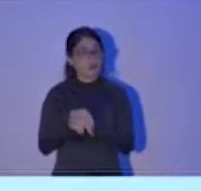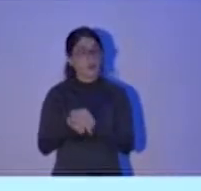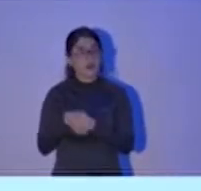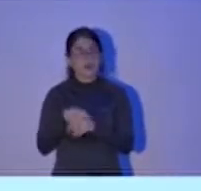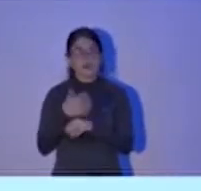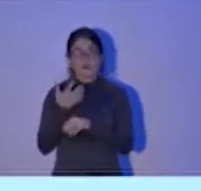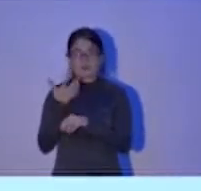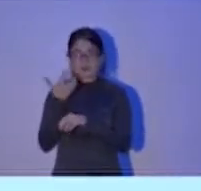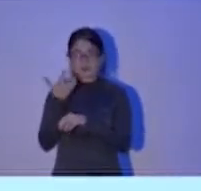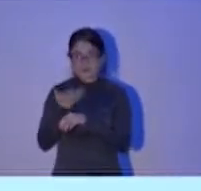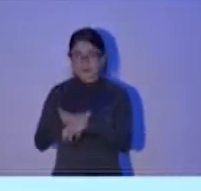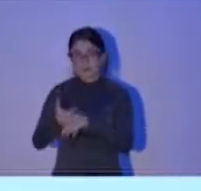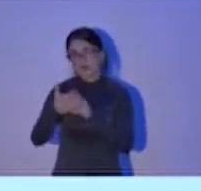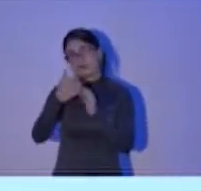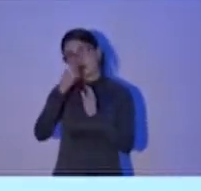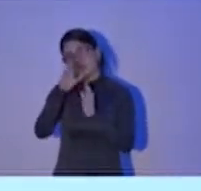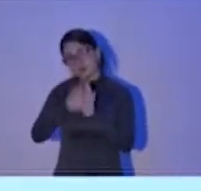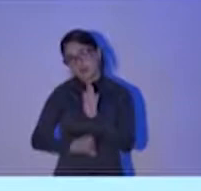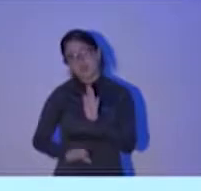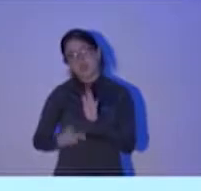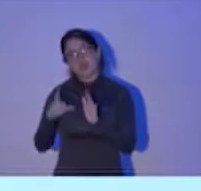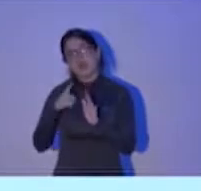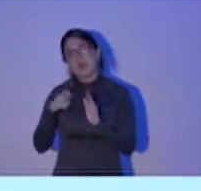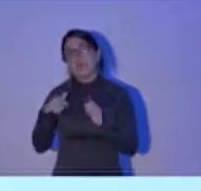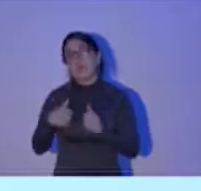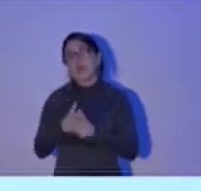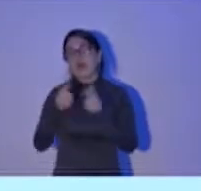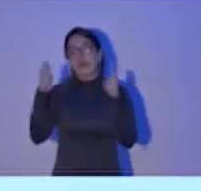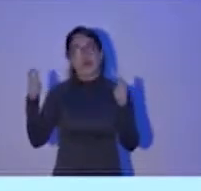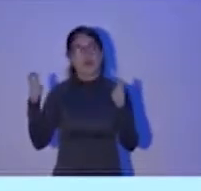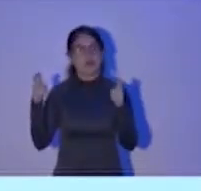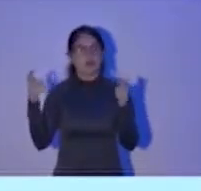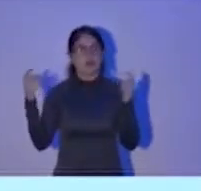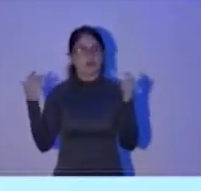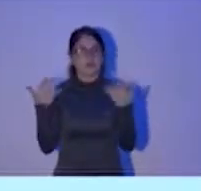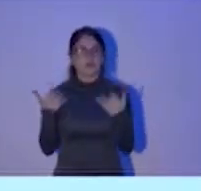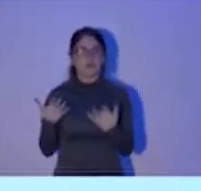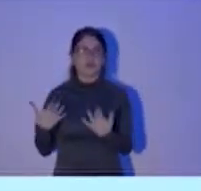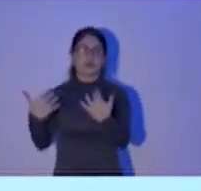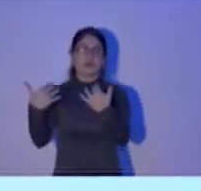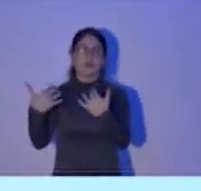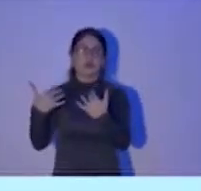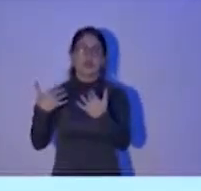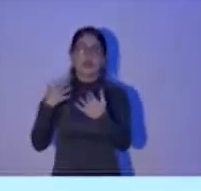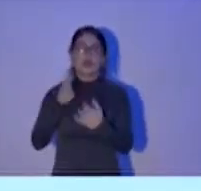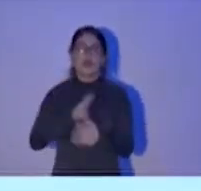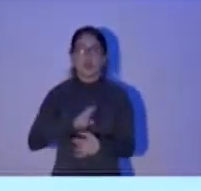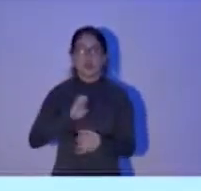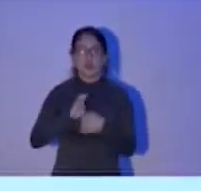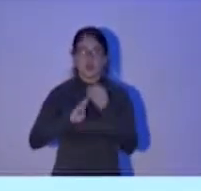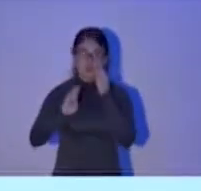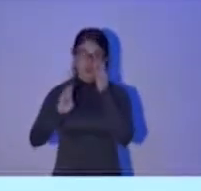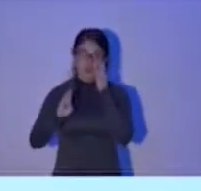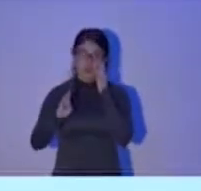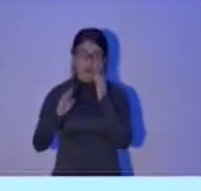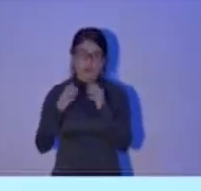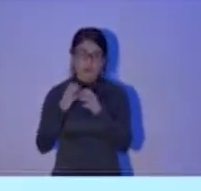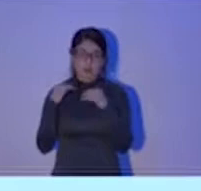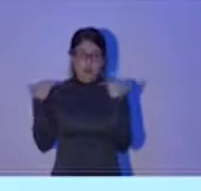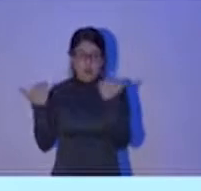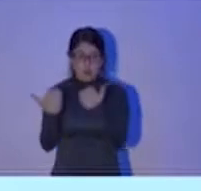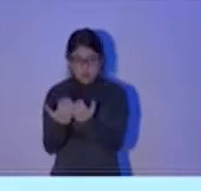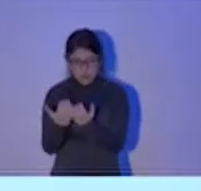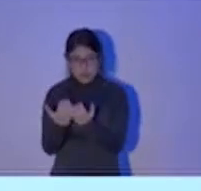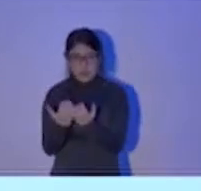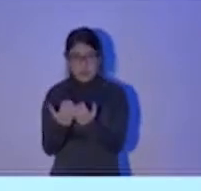do Ministério da Educação com as webs conferências. Todas as webs conferências do Ministério da Educação, essas webs